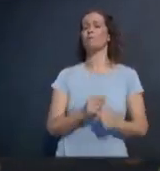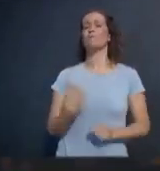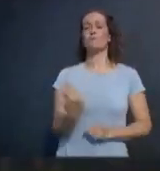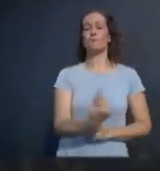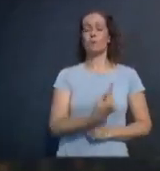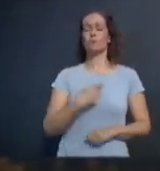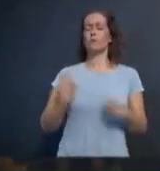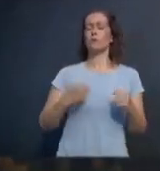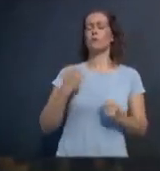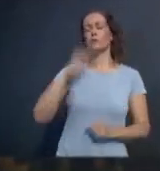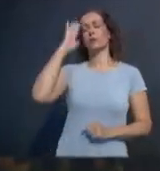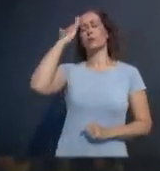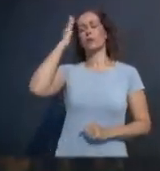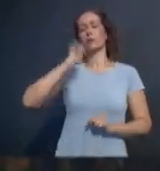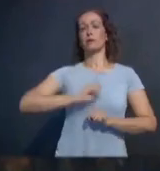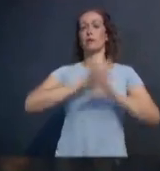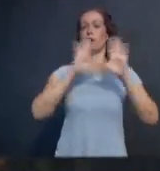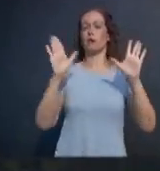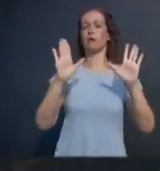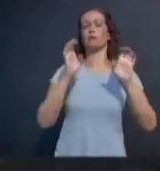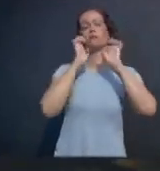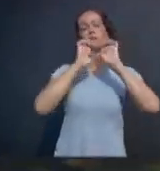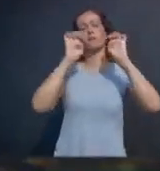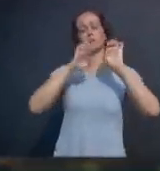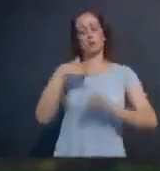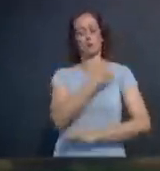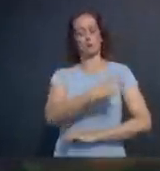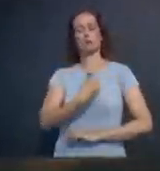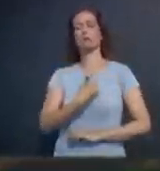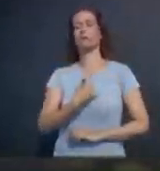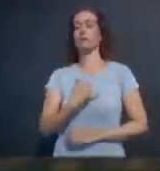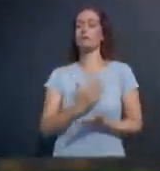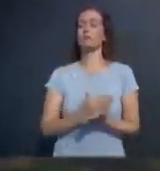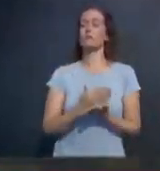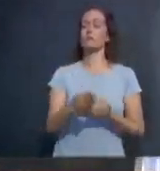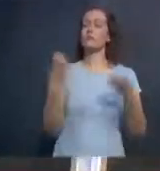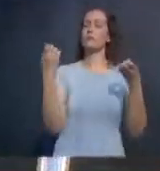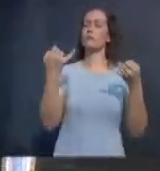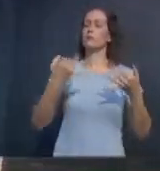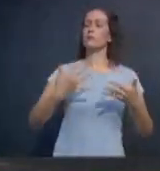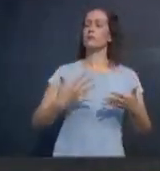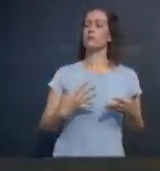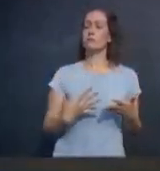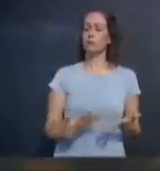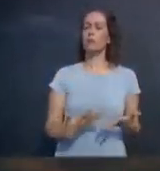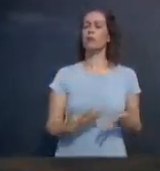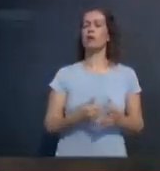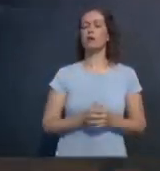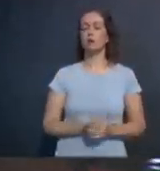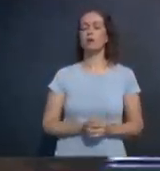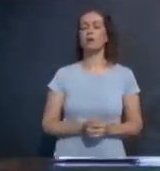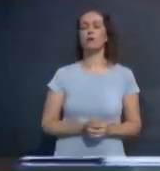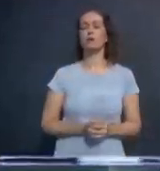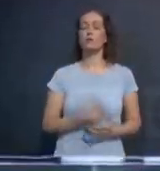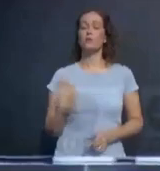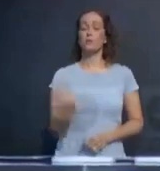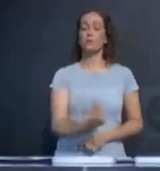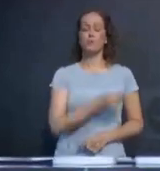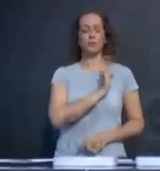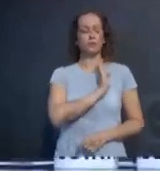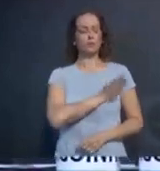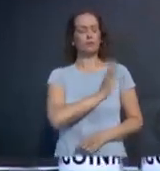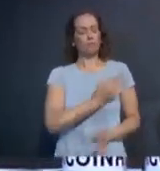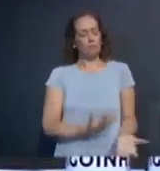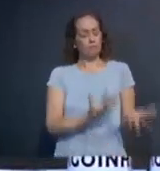realidade, e no Evangelho de João, é um evangelho que começa falando muito, plantando em nosso coração